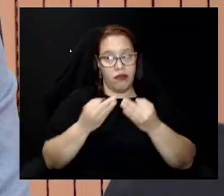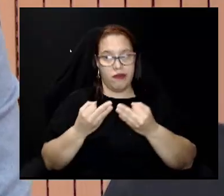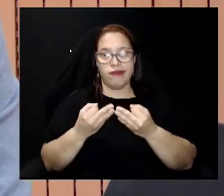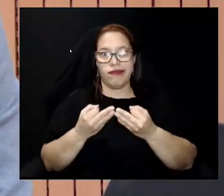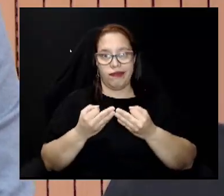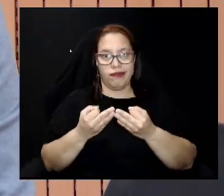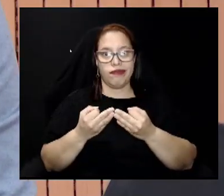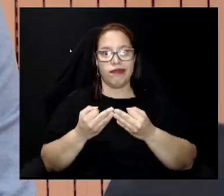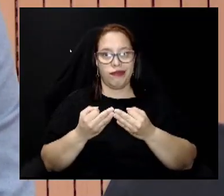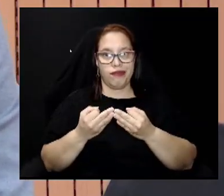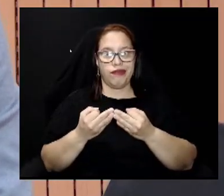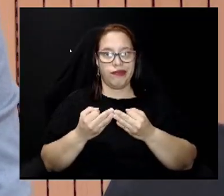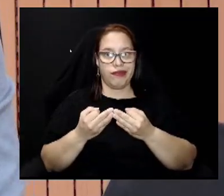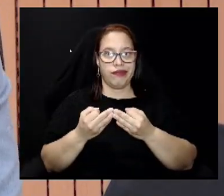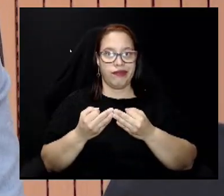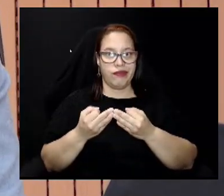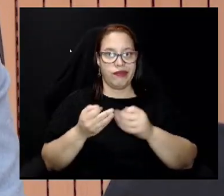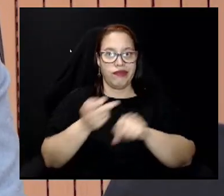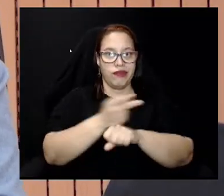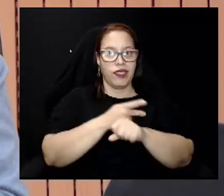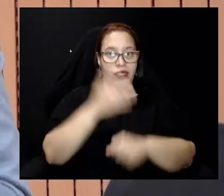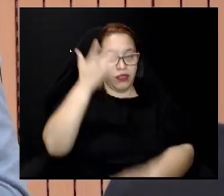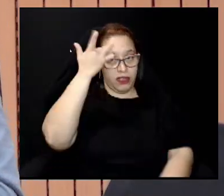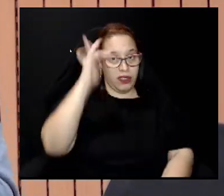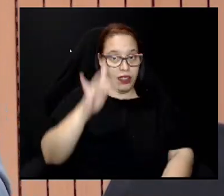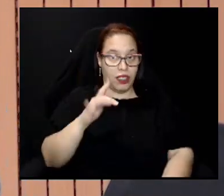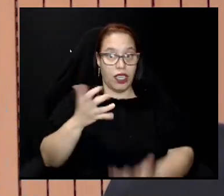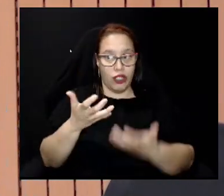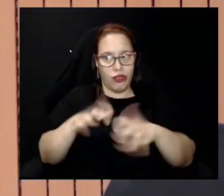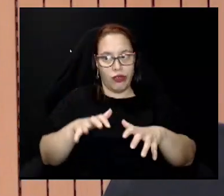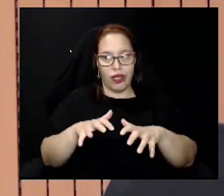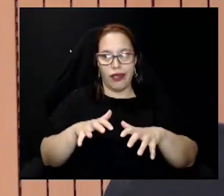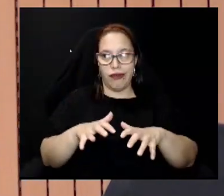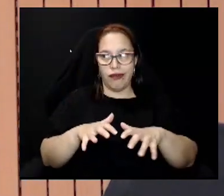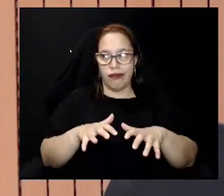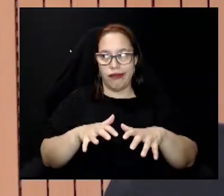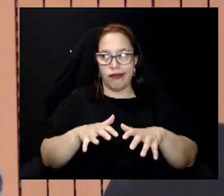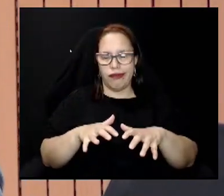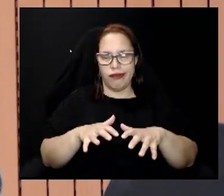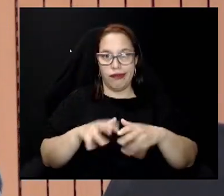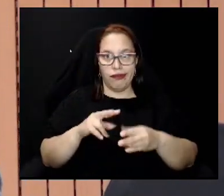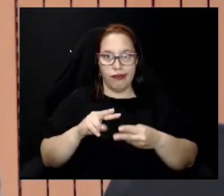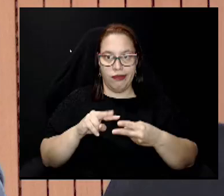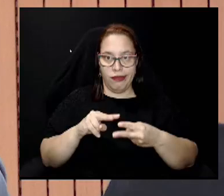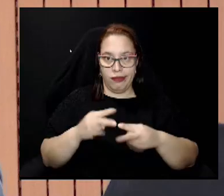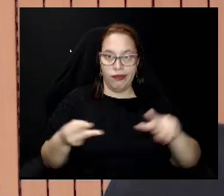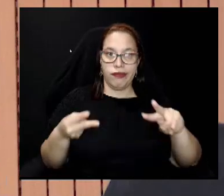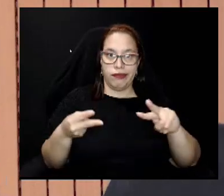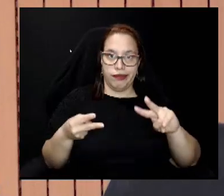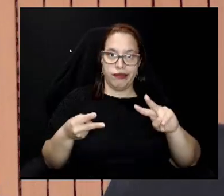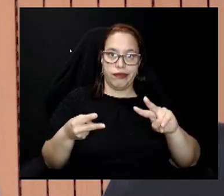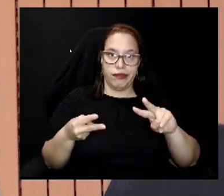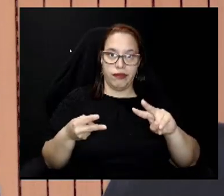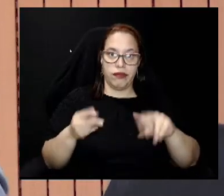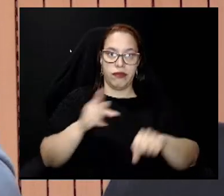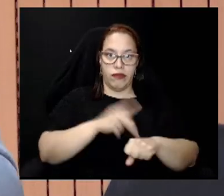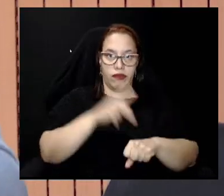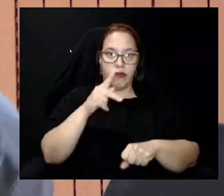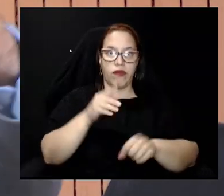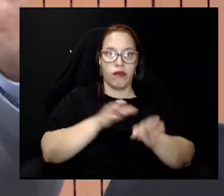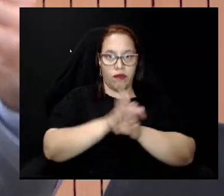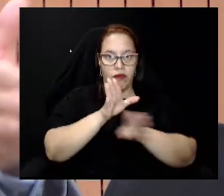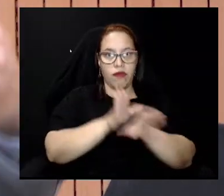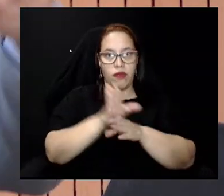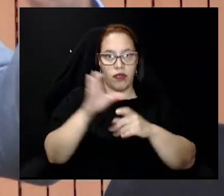famoso, né? Procura o que não sabe, acha o que não quer. Então, o exame genético deve ser feito após um aconselhamento genético, com